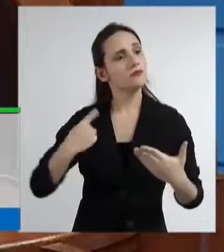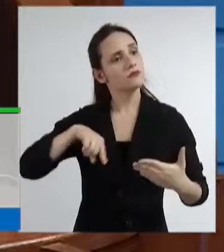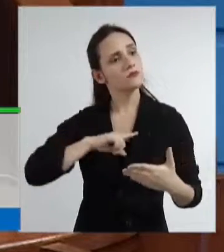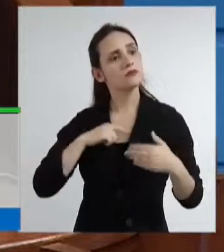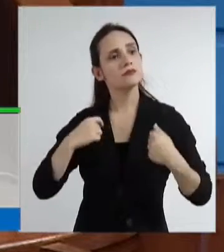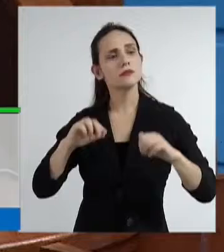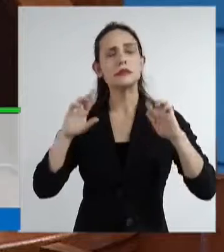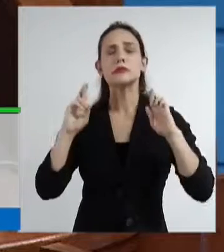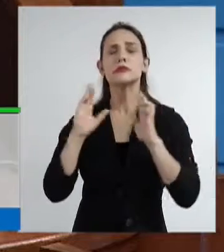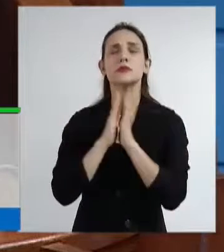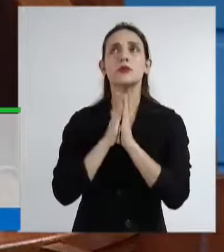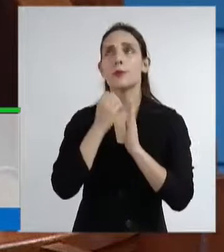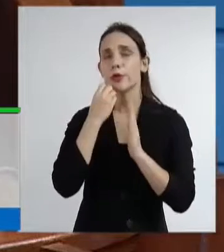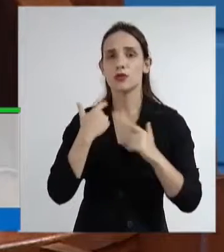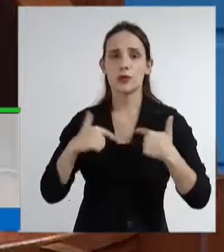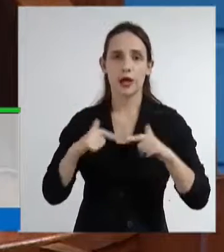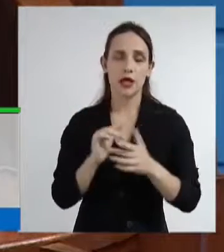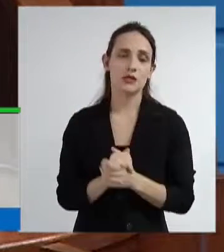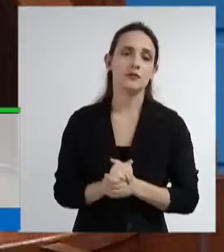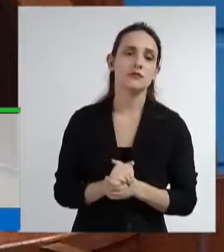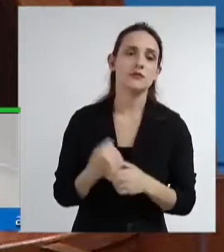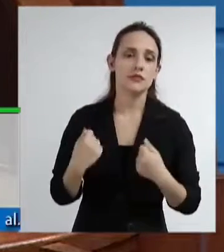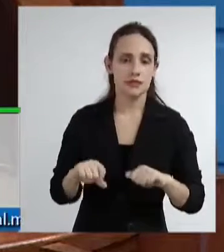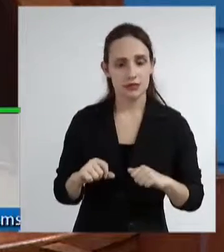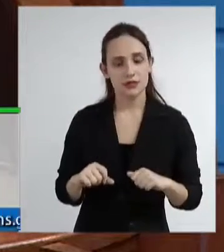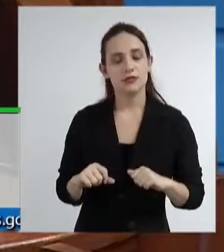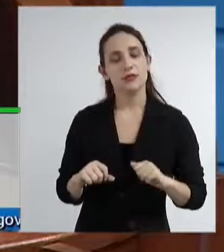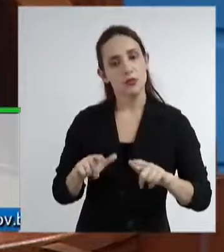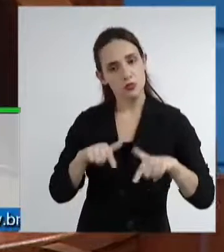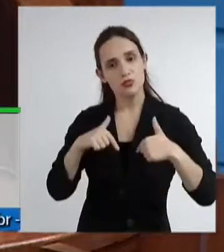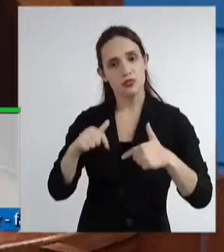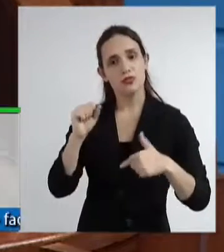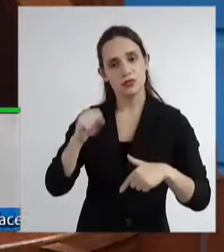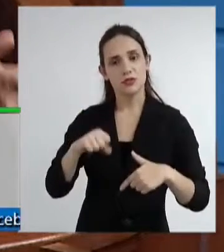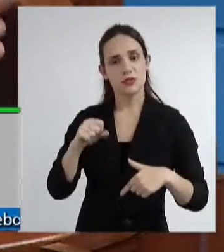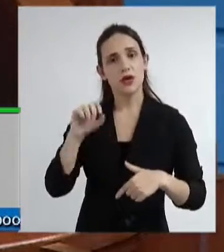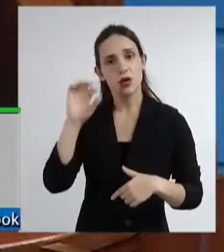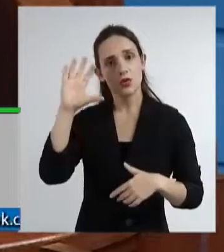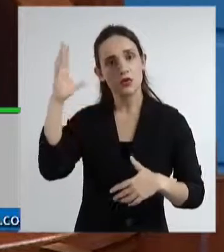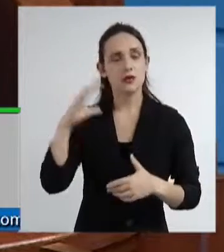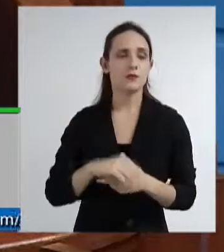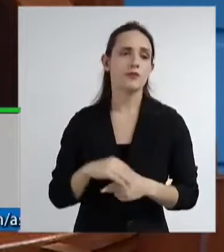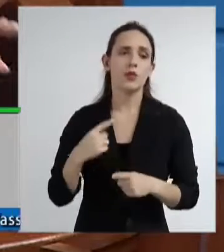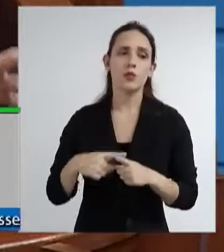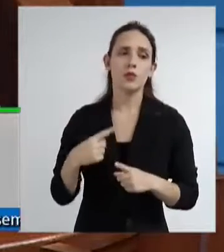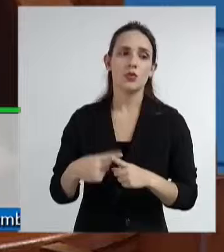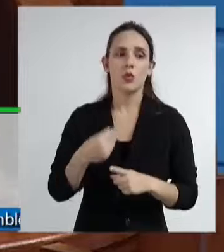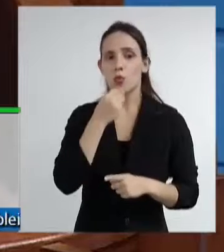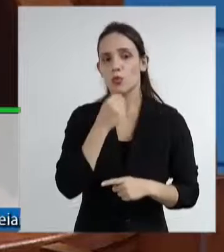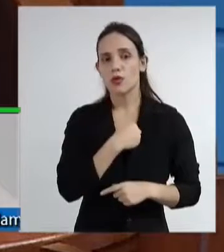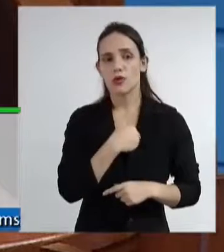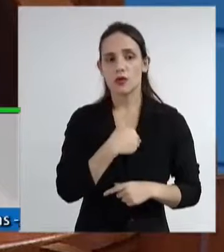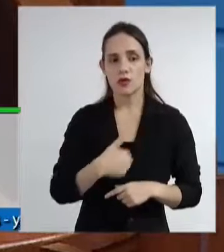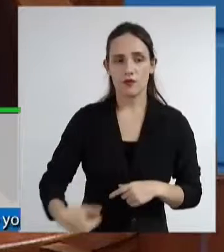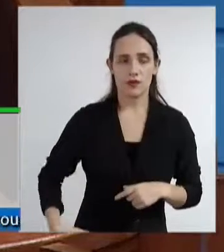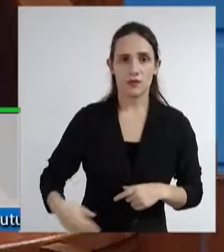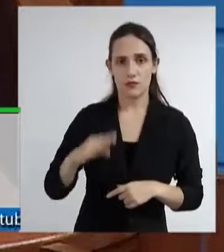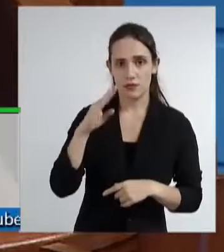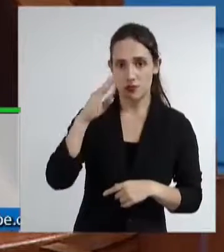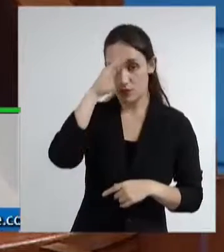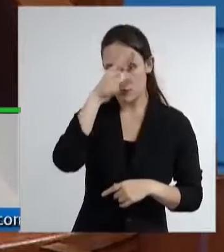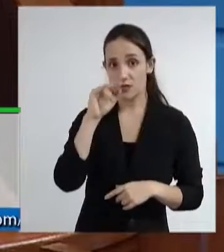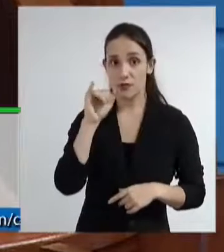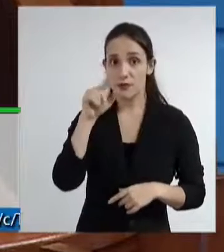isso, nós temos que batalhar para que isso aconteça, porque o governo do presidente Jair Bolsonaro indo